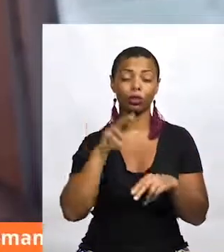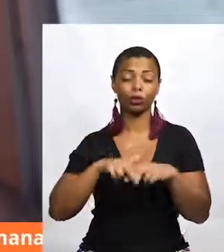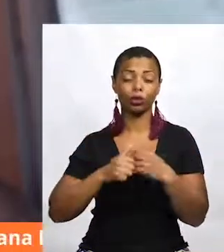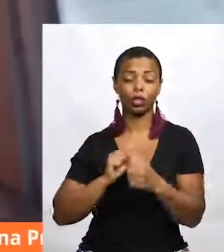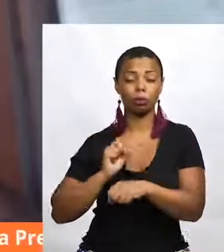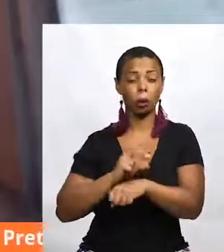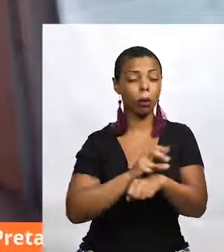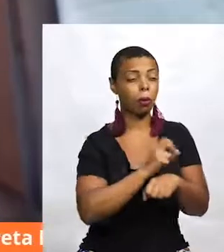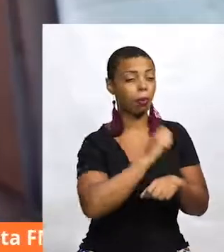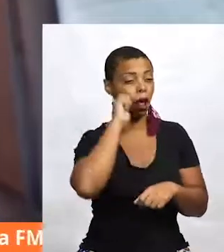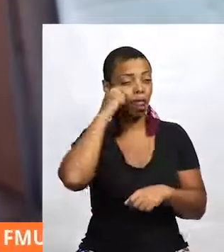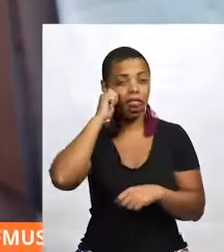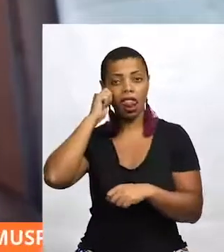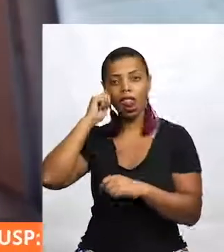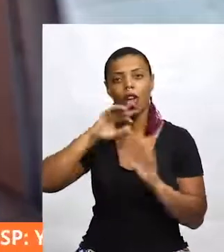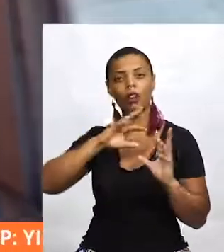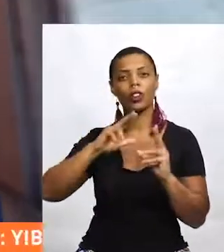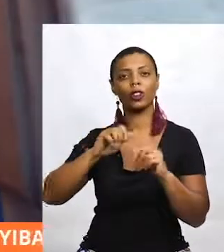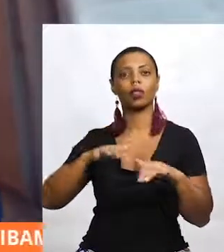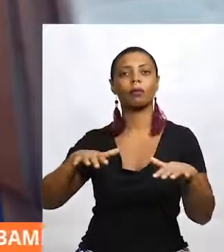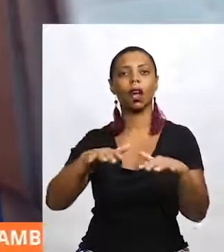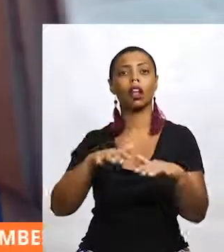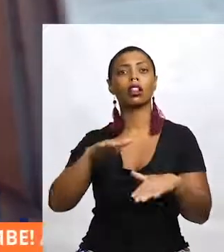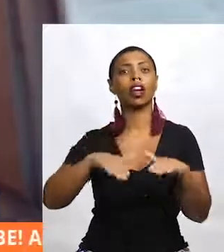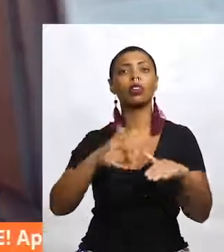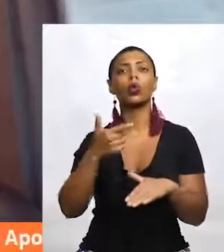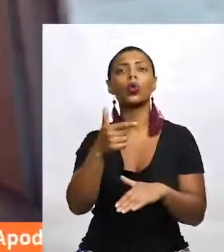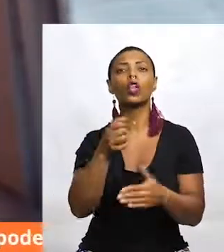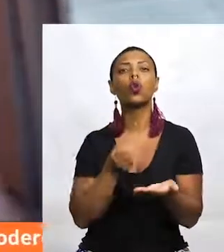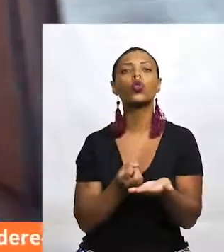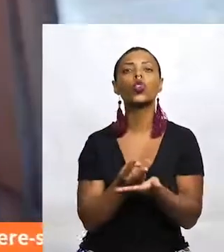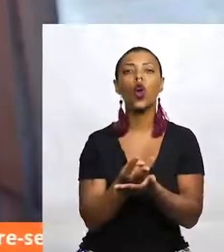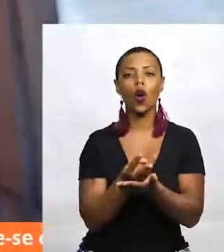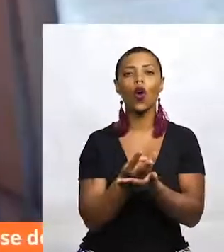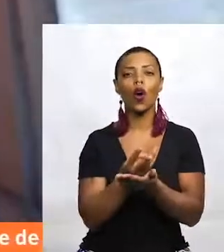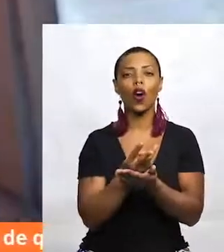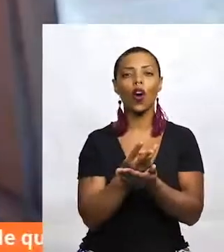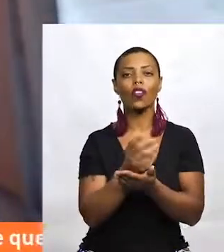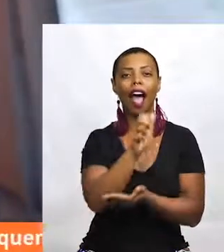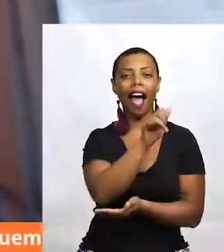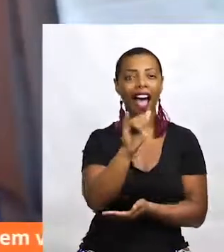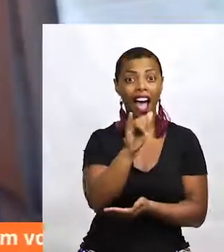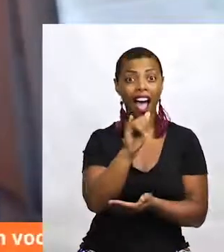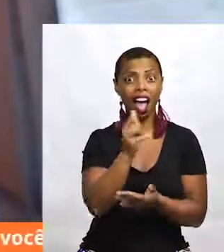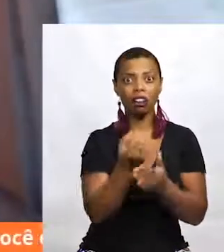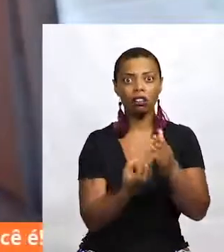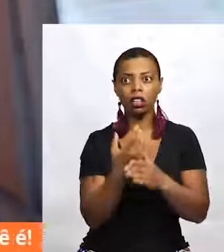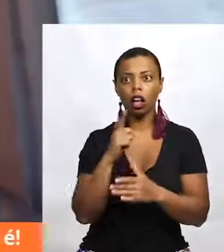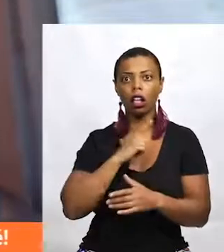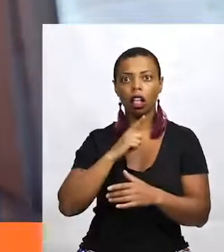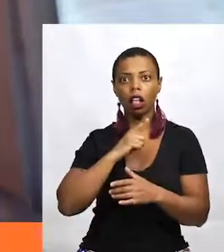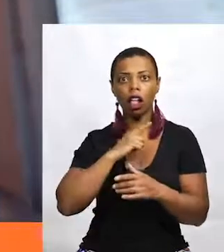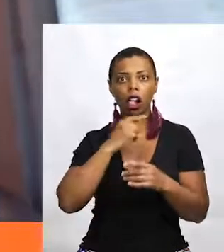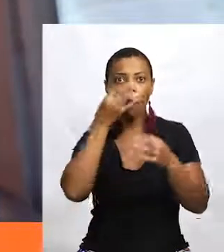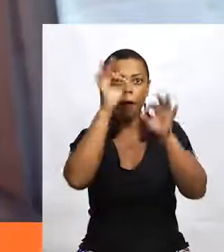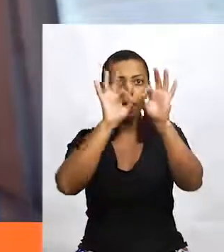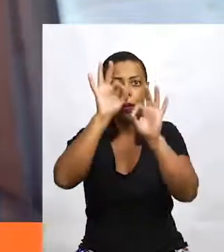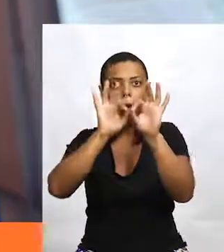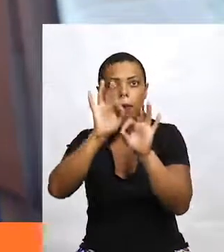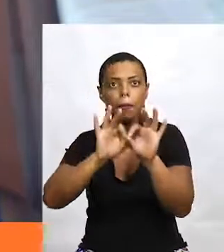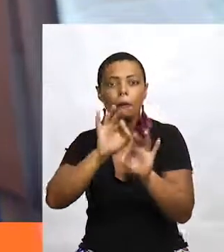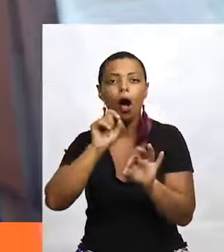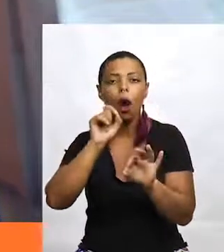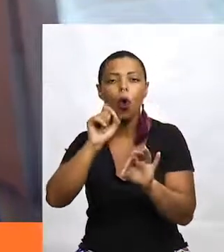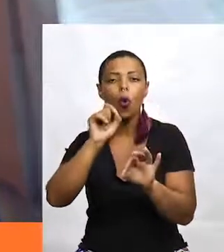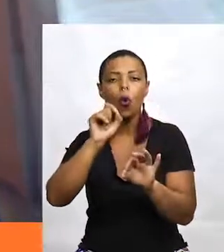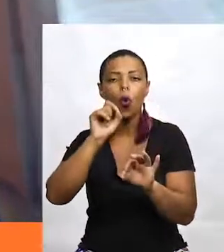inteligência artificial reproduzindo estereótipos racistas, porque mais de 90% dos profissionais de tecnologia da informação